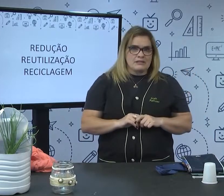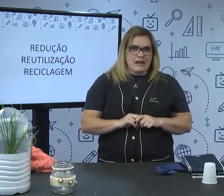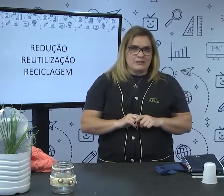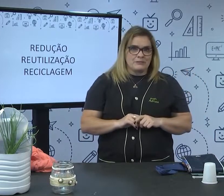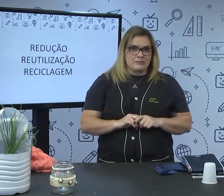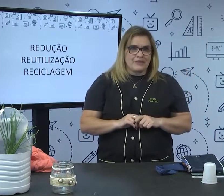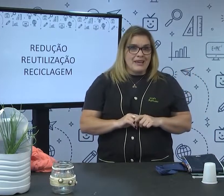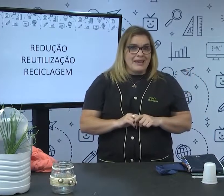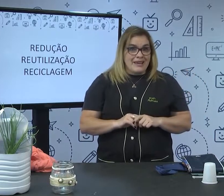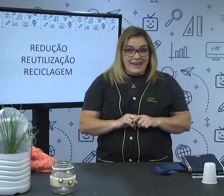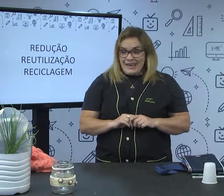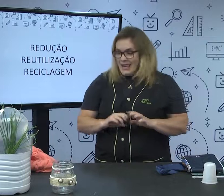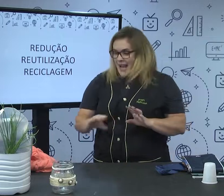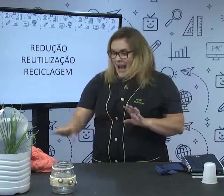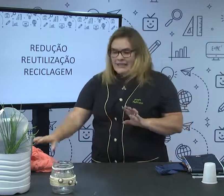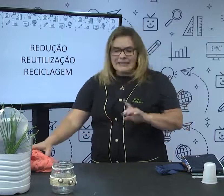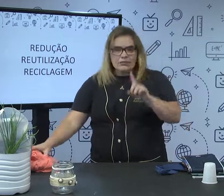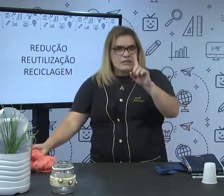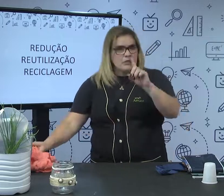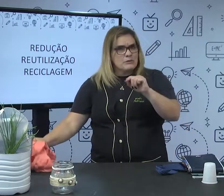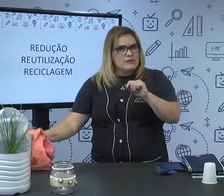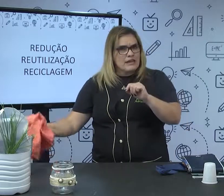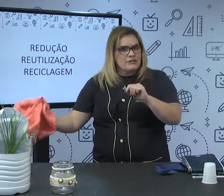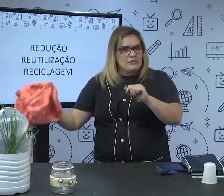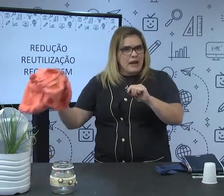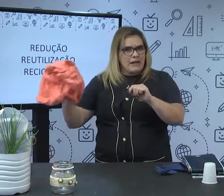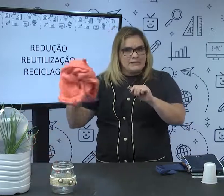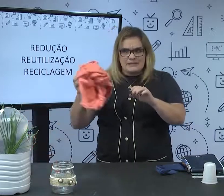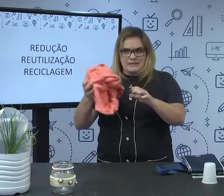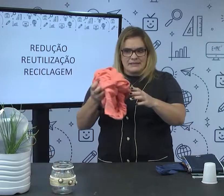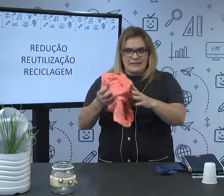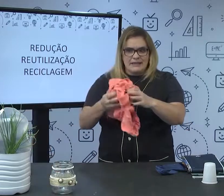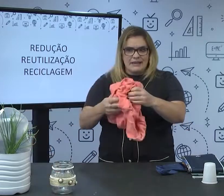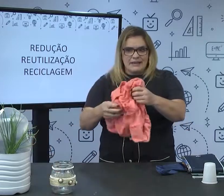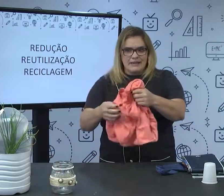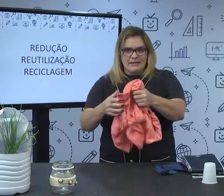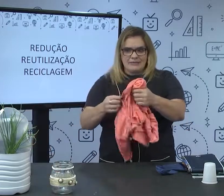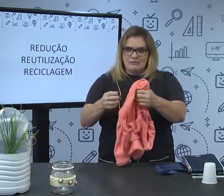o necessário. Aquilo que não me serve mais...